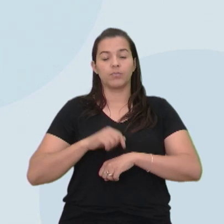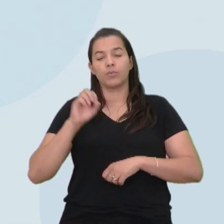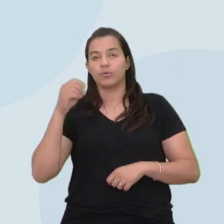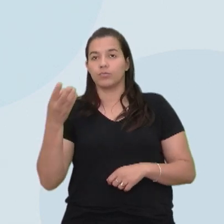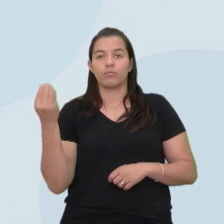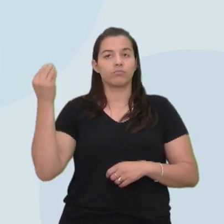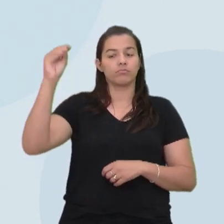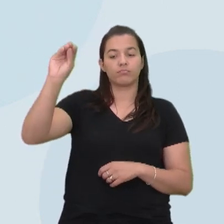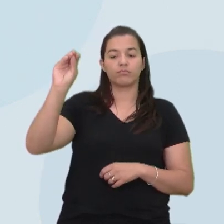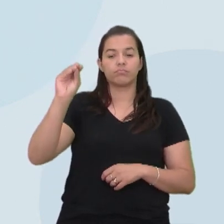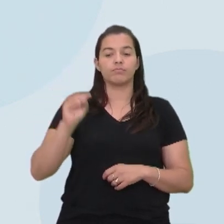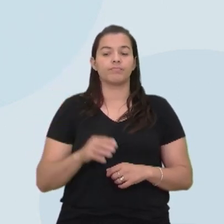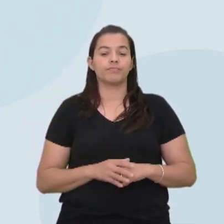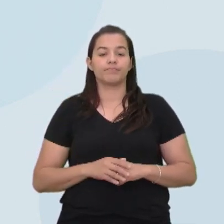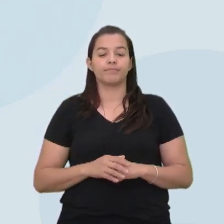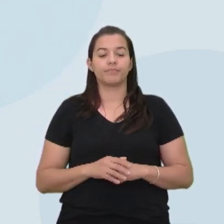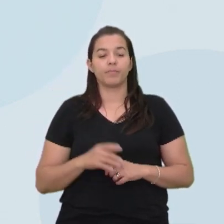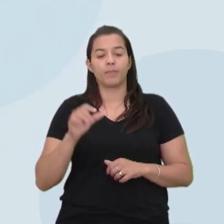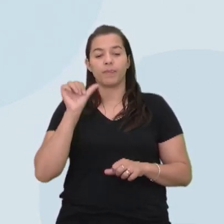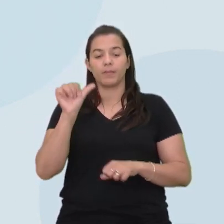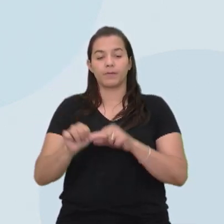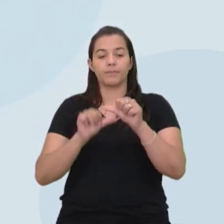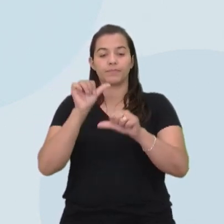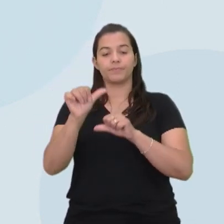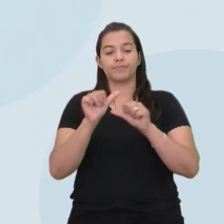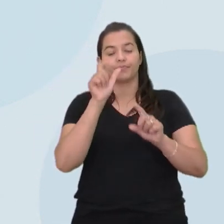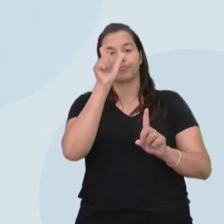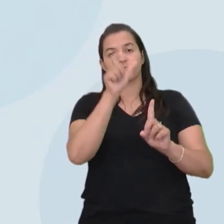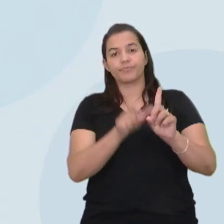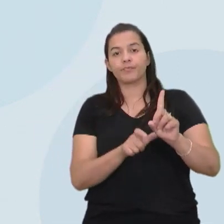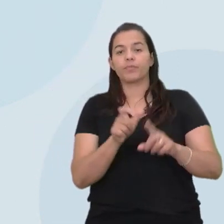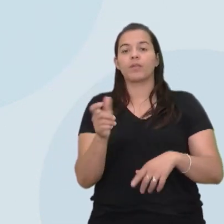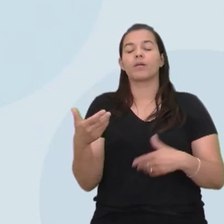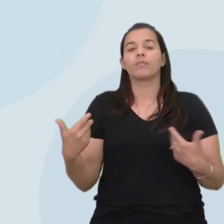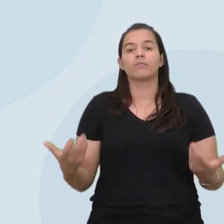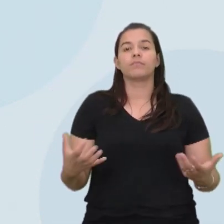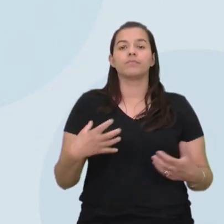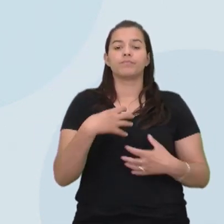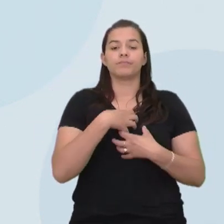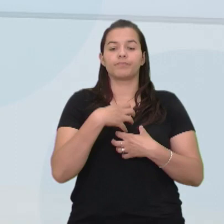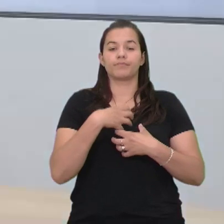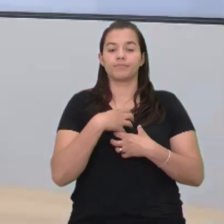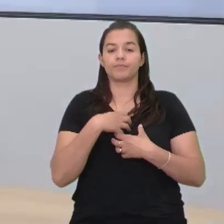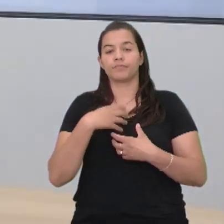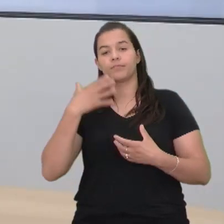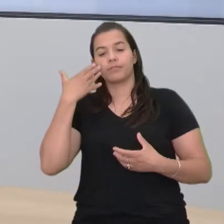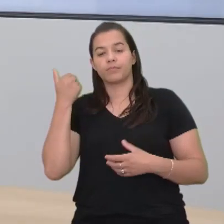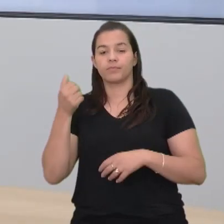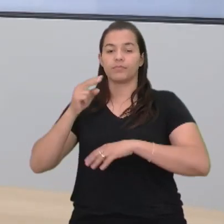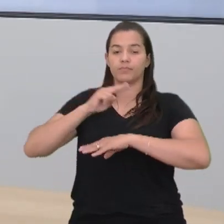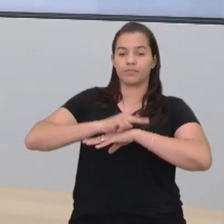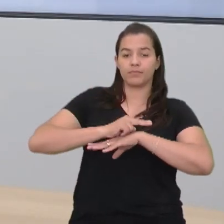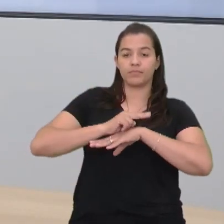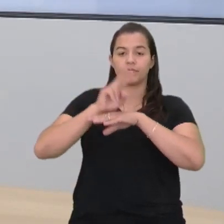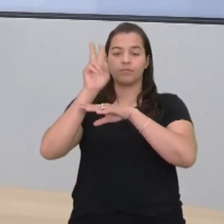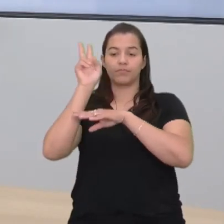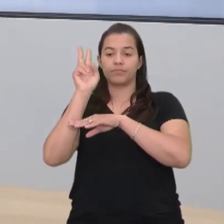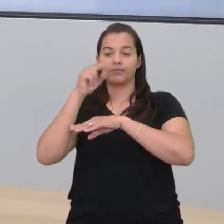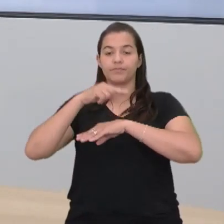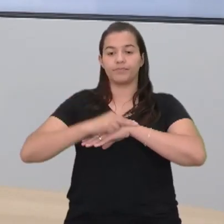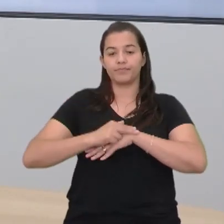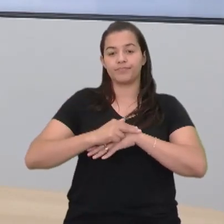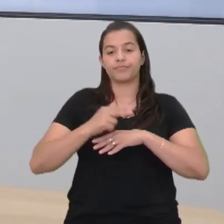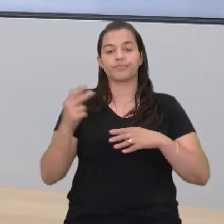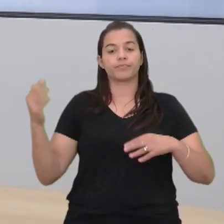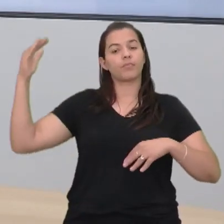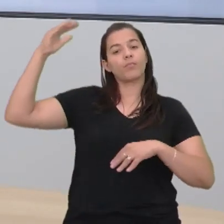Mude fantasia para, aqui tem personagens que têm várias poses diferentes. Então o gatinho mesmo, ele pode estar de lado, ele pode estar com a perninha levantada, pode estar com o